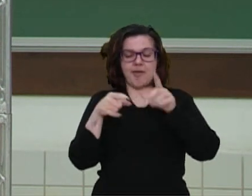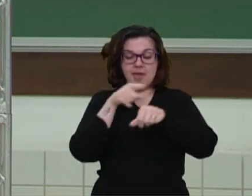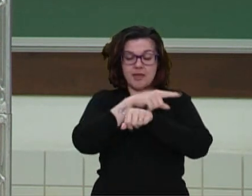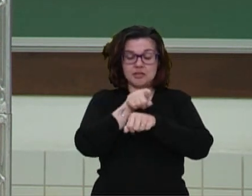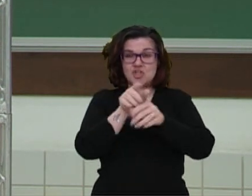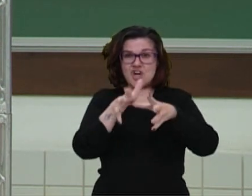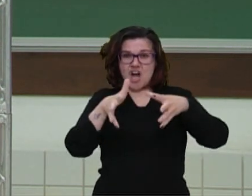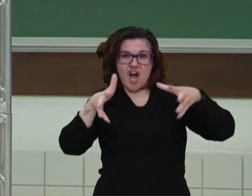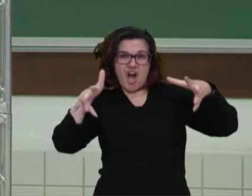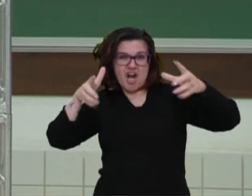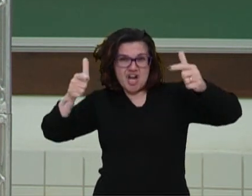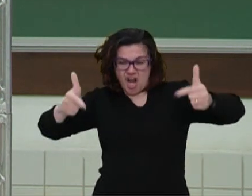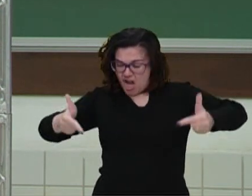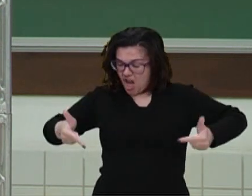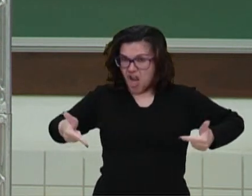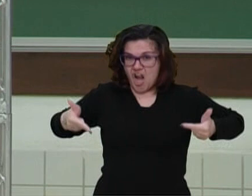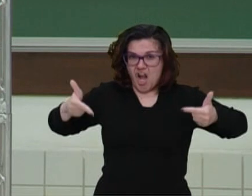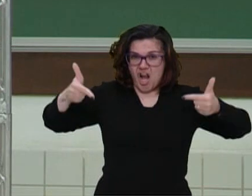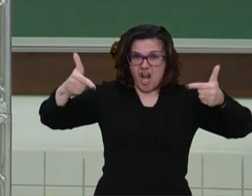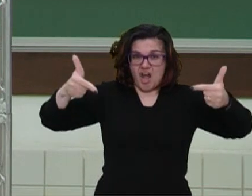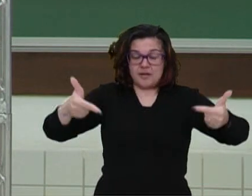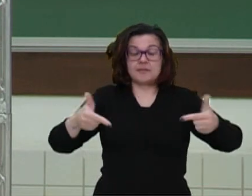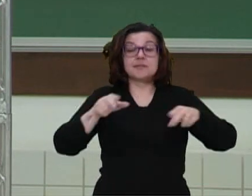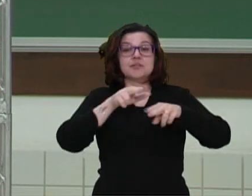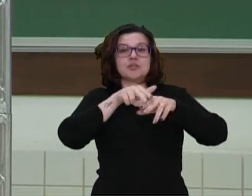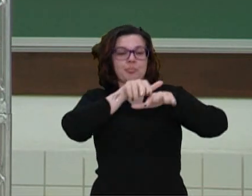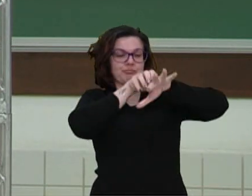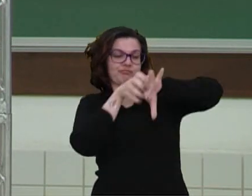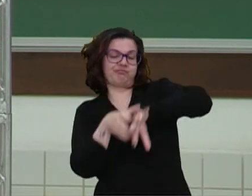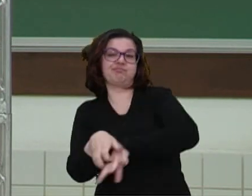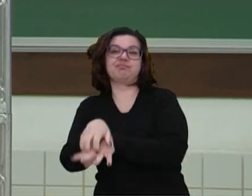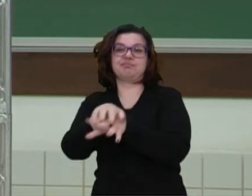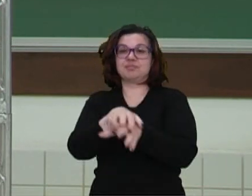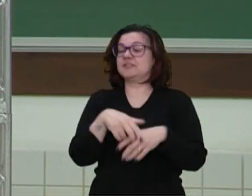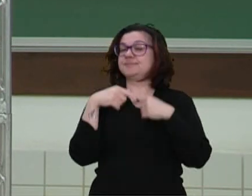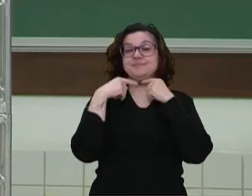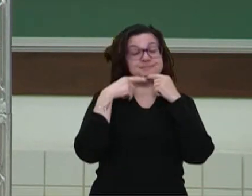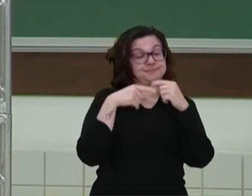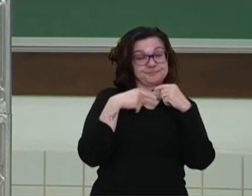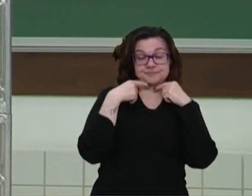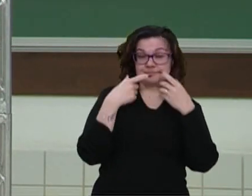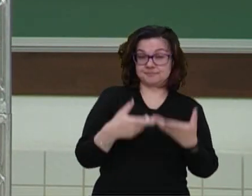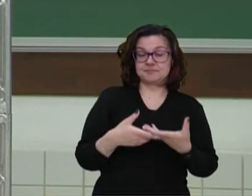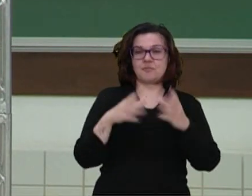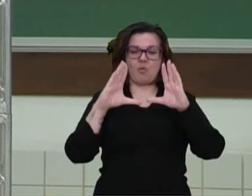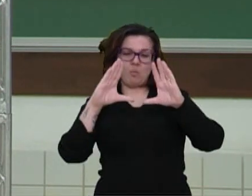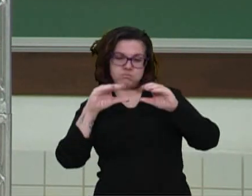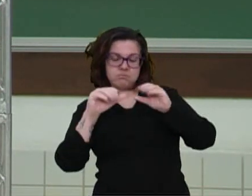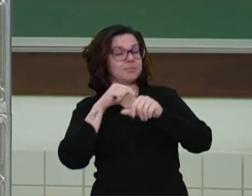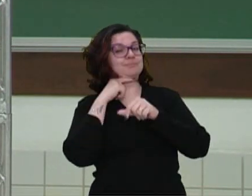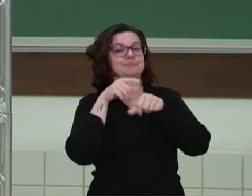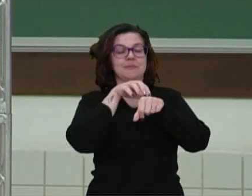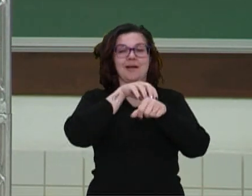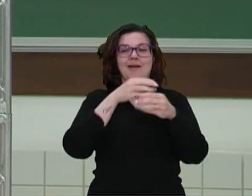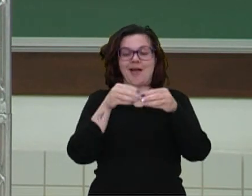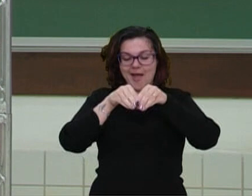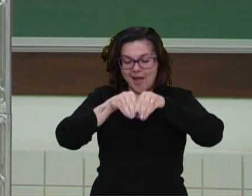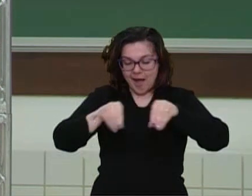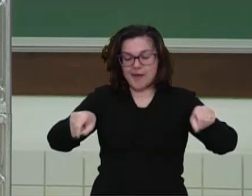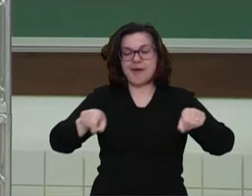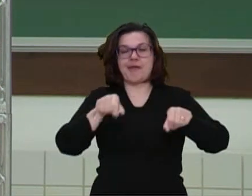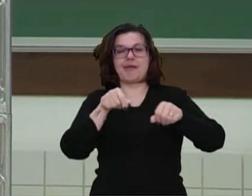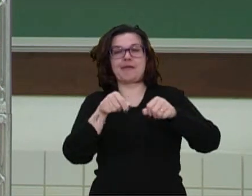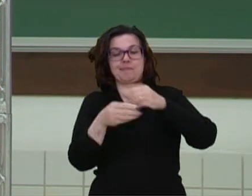pesados, porque eram bastante fortalecidos. Por isso eles afundavam em terrenos mais fofos, areia ou